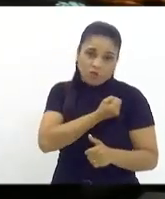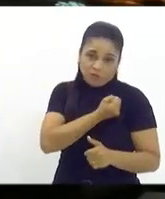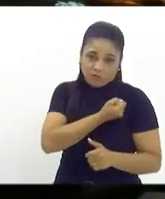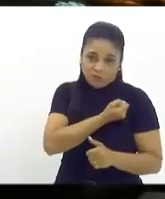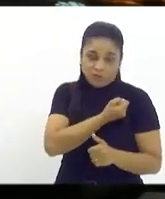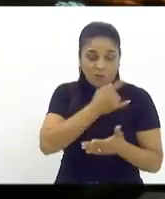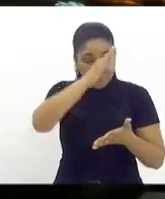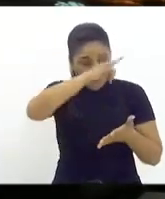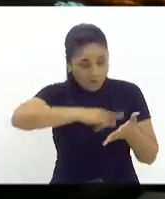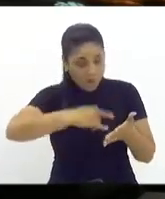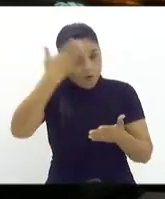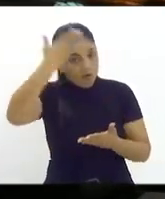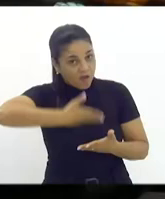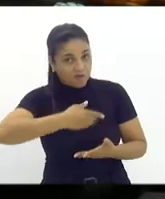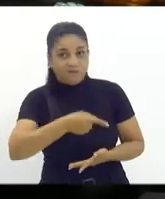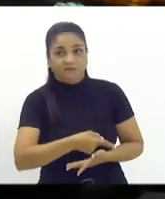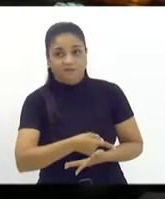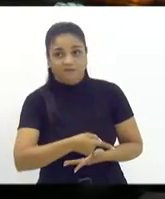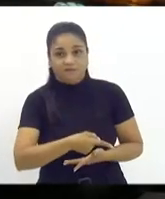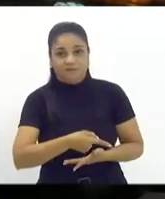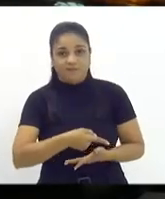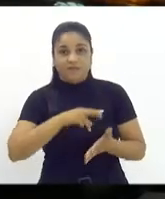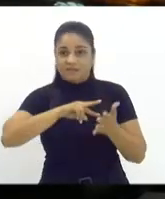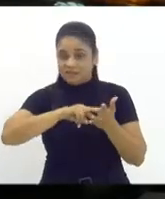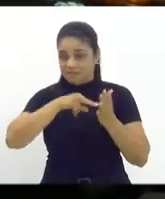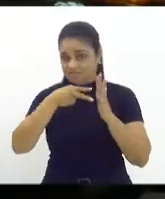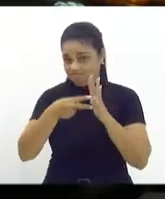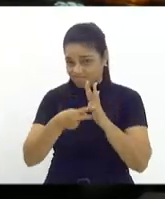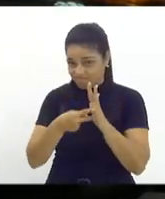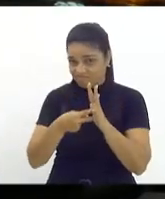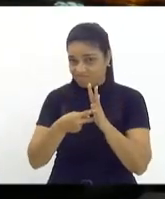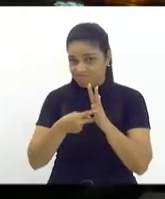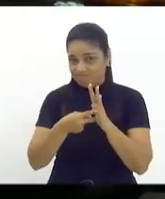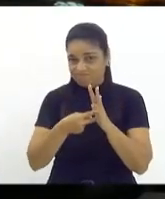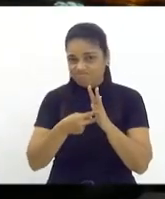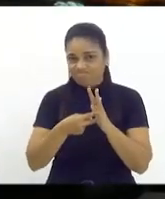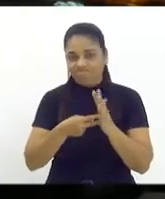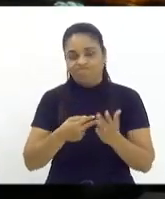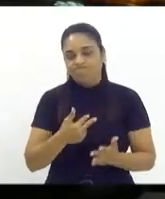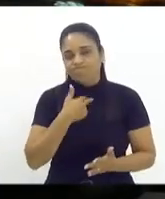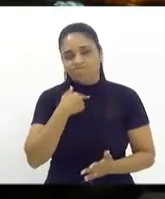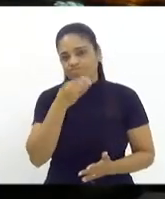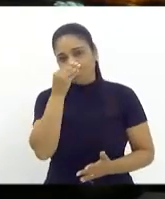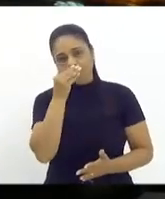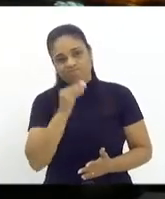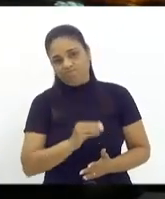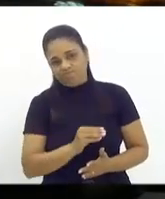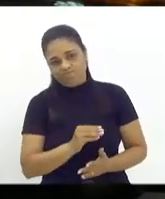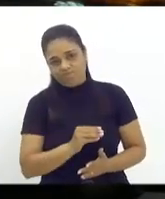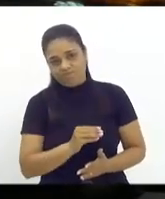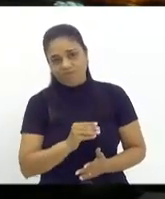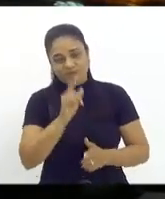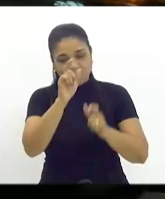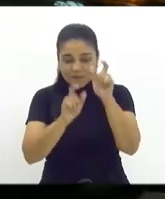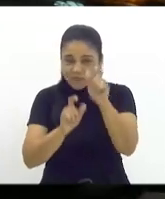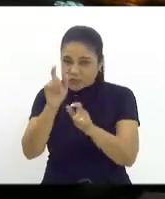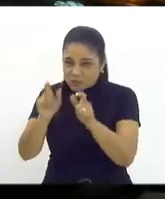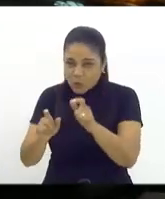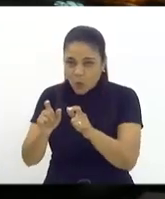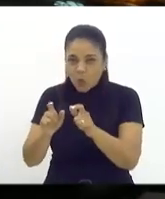por este documento nesse sentido não podemos negligenciar o fato de que pessoas negras são